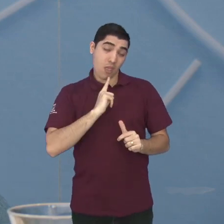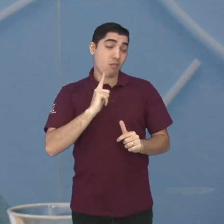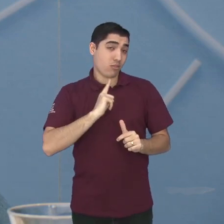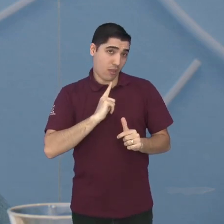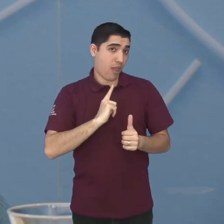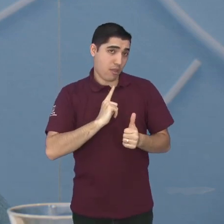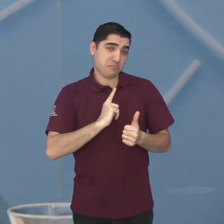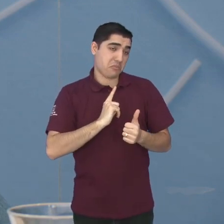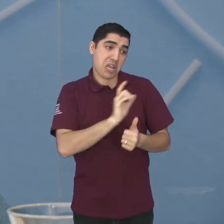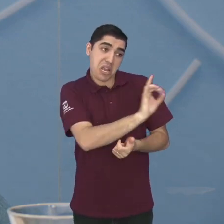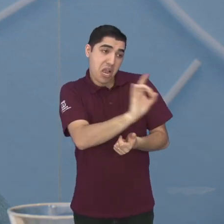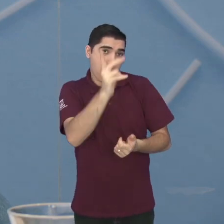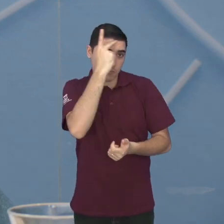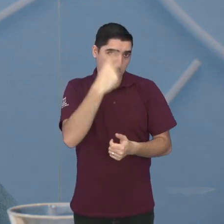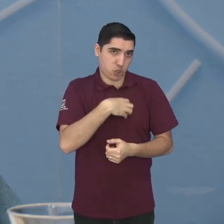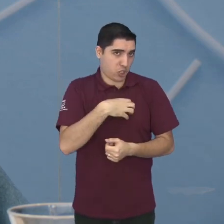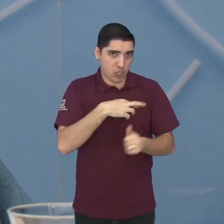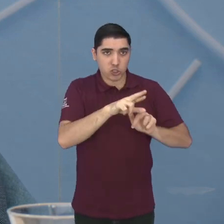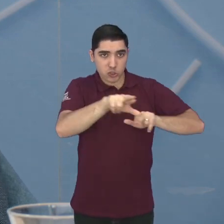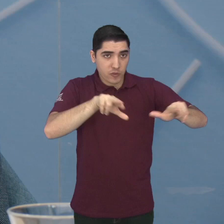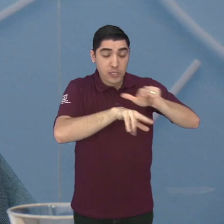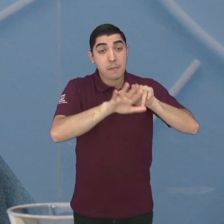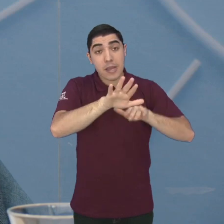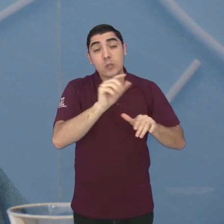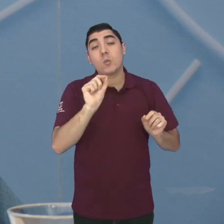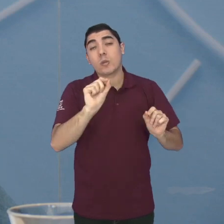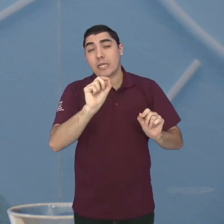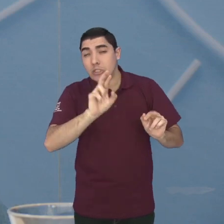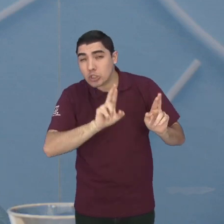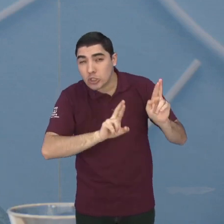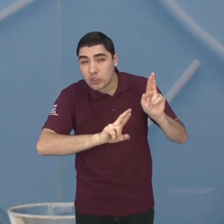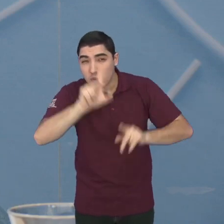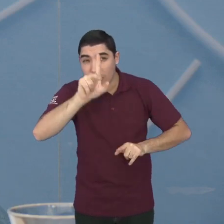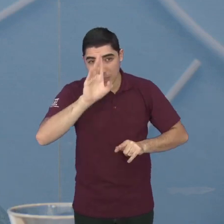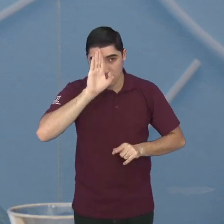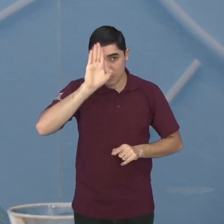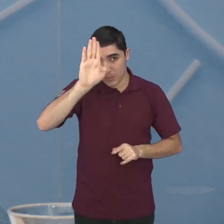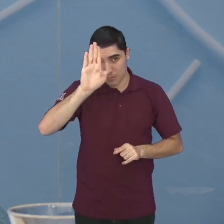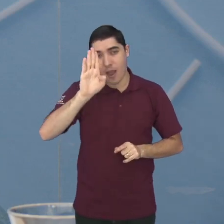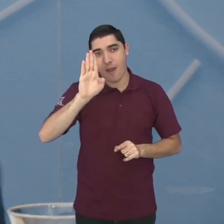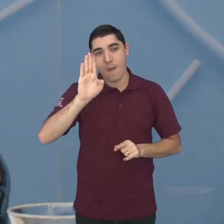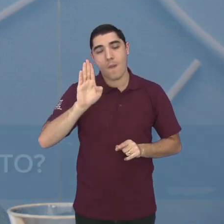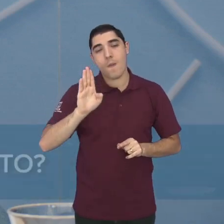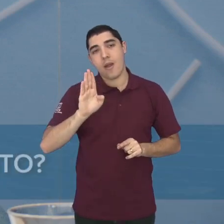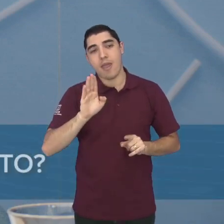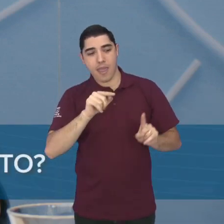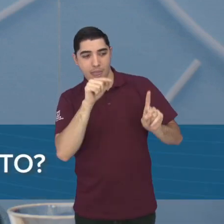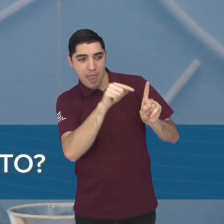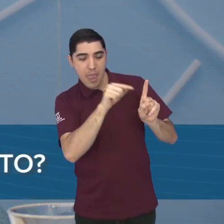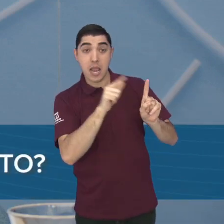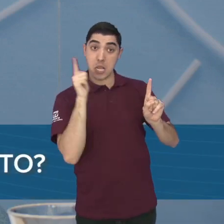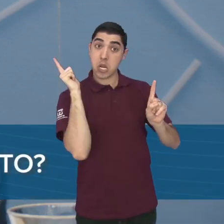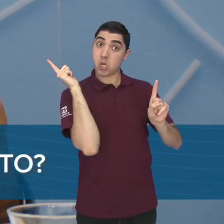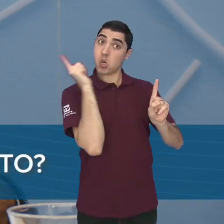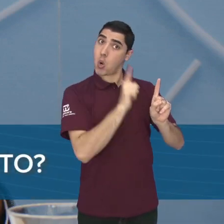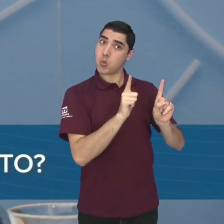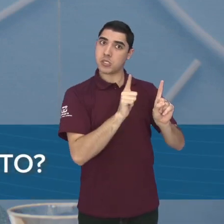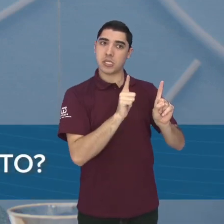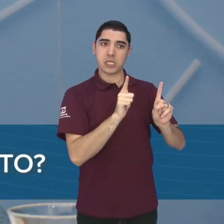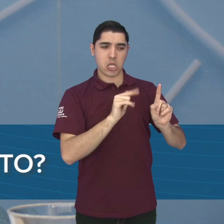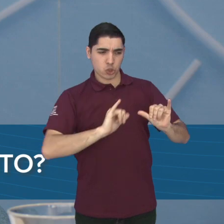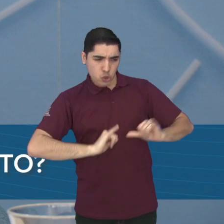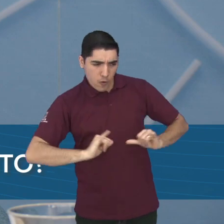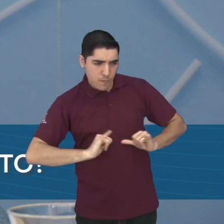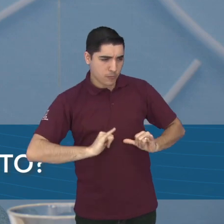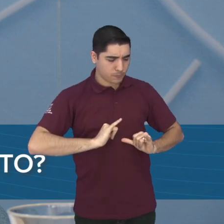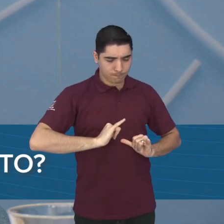Então, talvez acho que o que faça mais diferença no sentido de um conseguir lidar melhor,